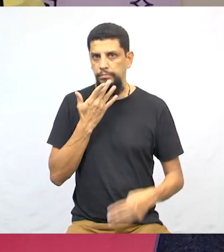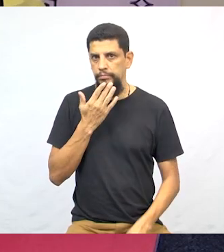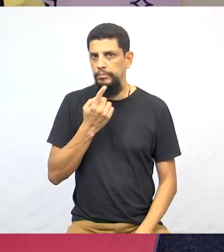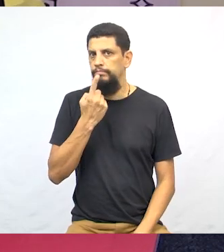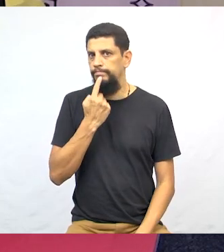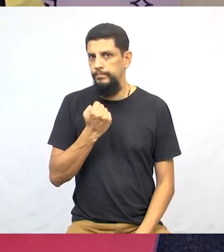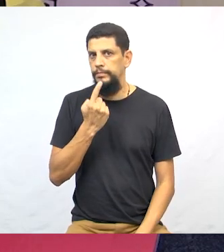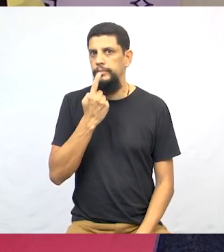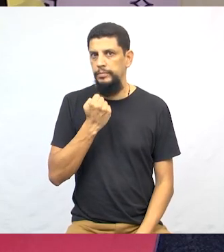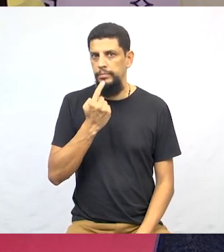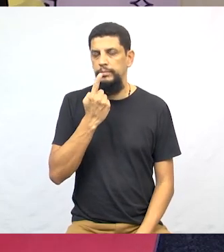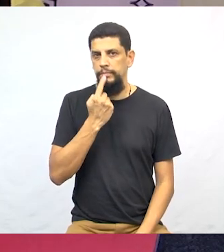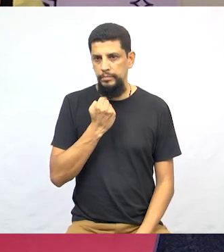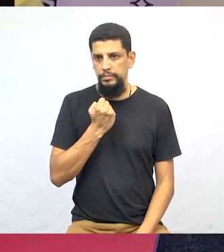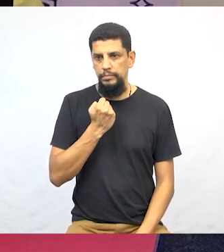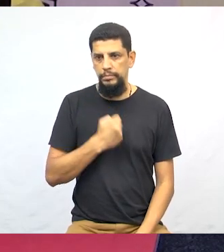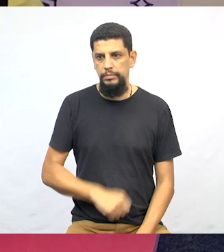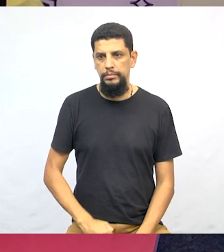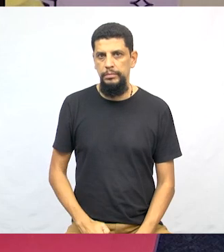vermelhas.